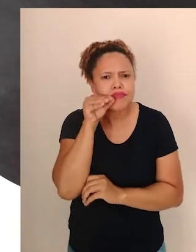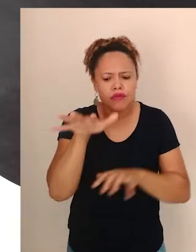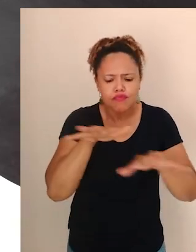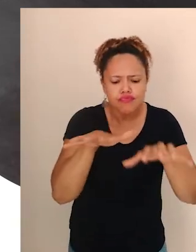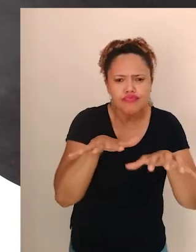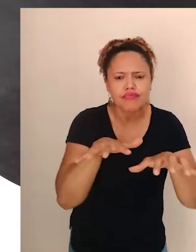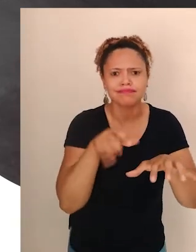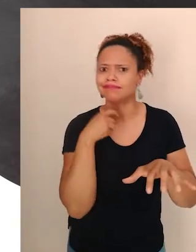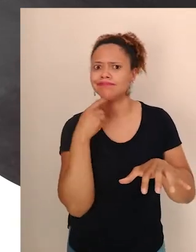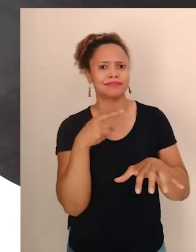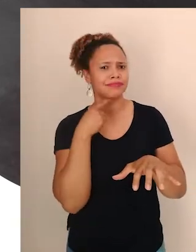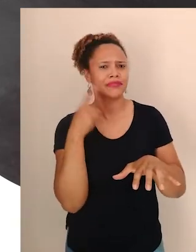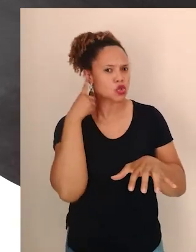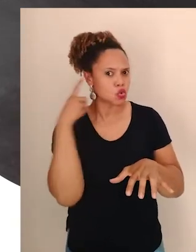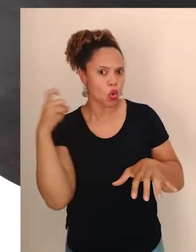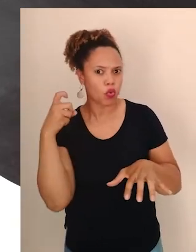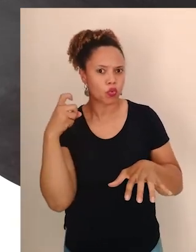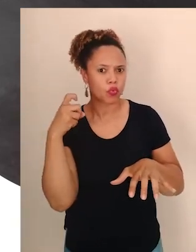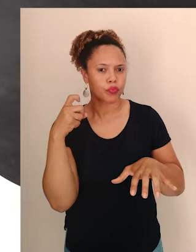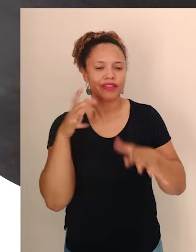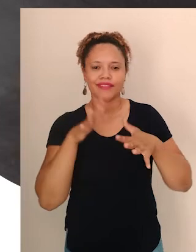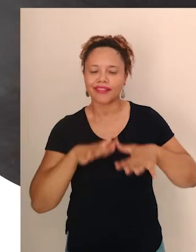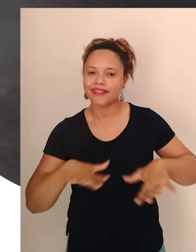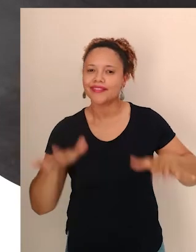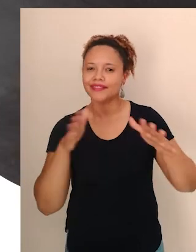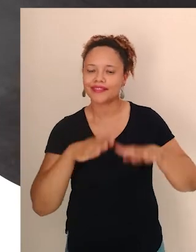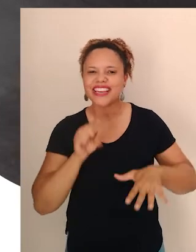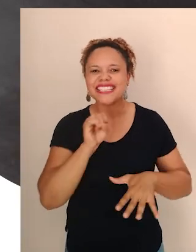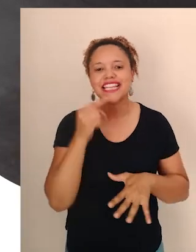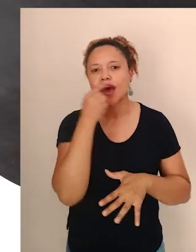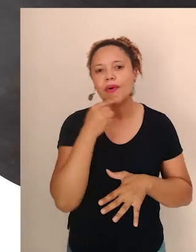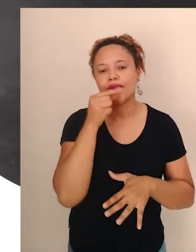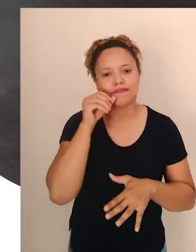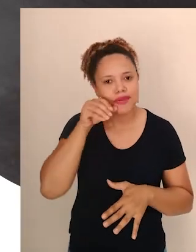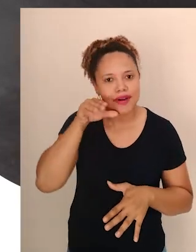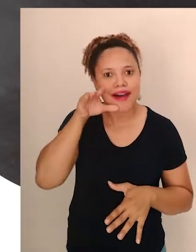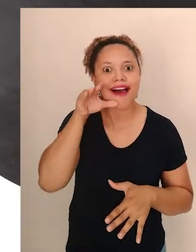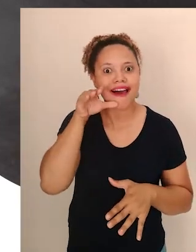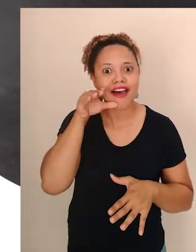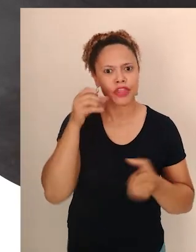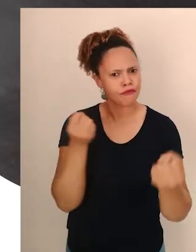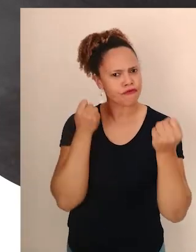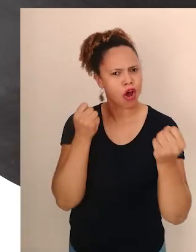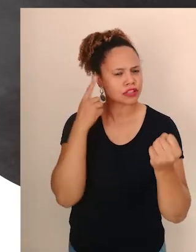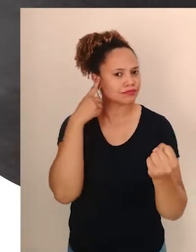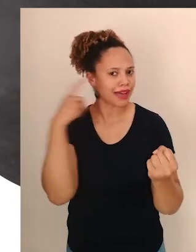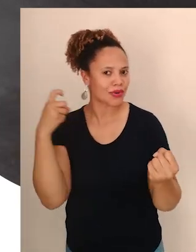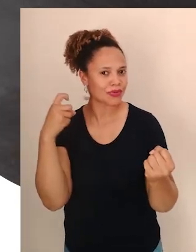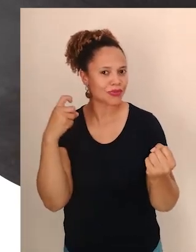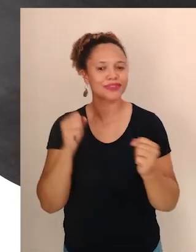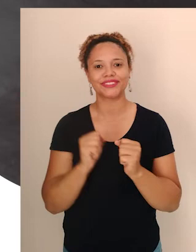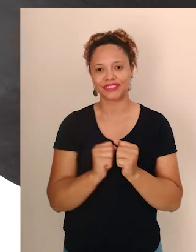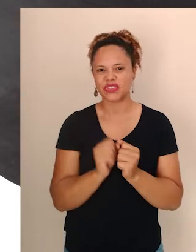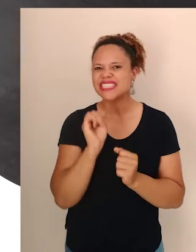acaba saindo mais agudo. Se ela está um pouco mais aberta, tem mais espaço, como no tambor, então o som acaba saindo mais grave.